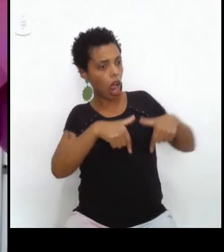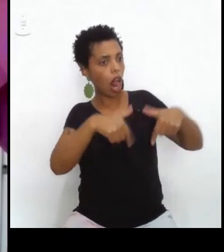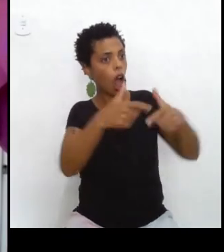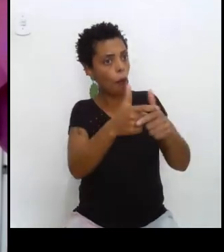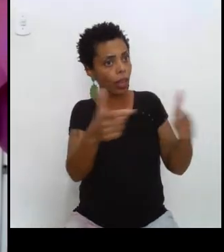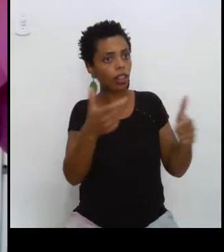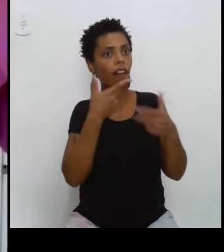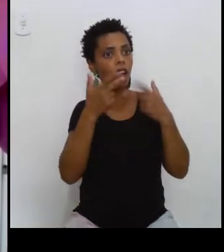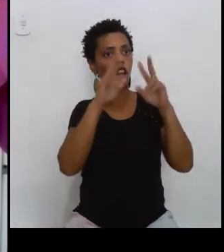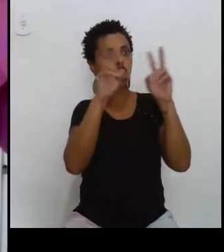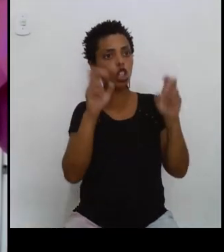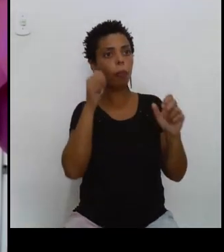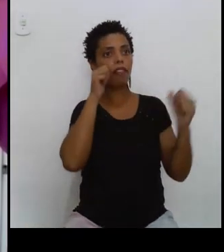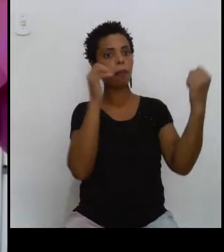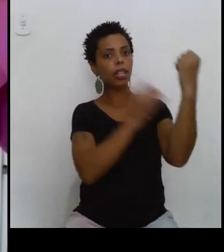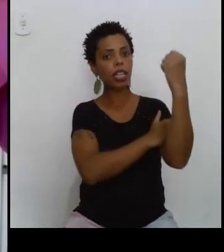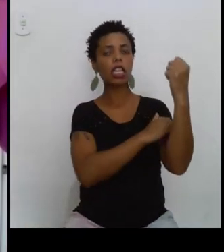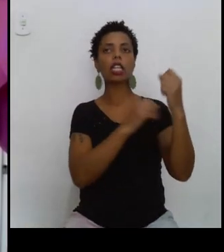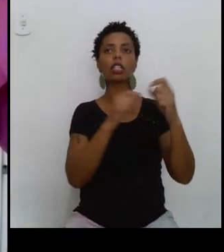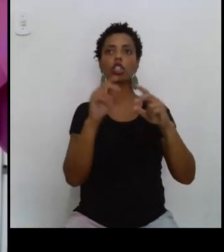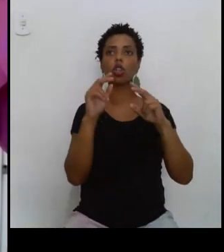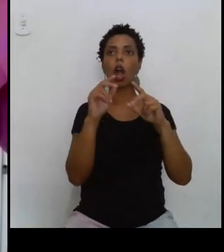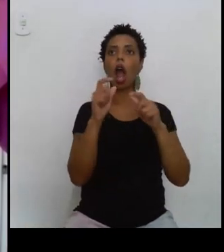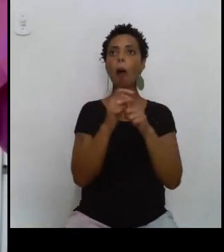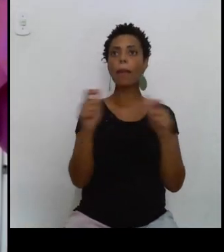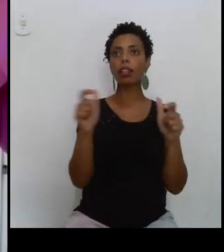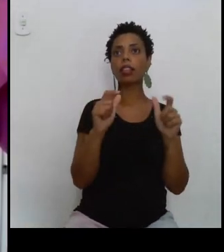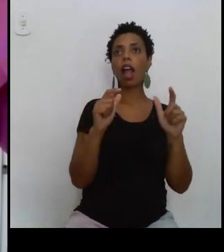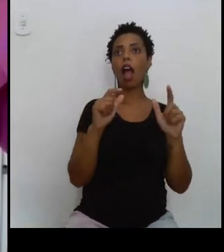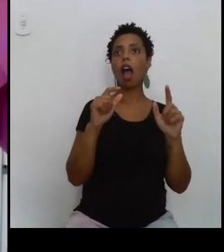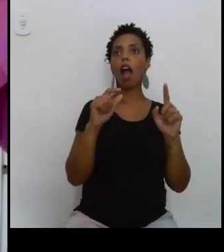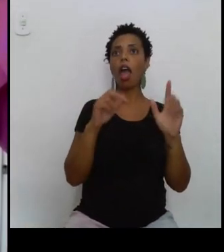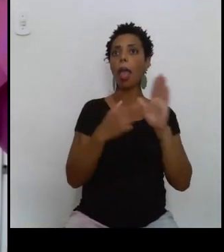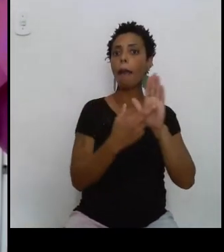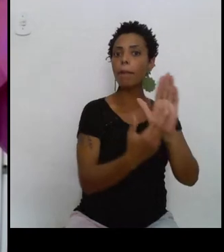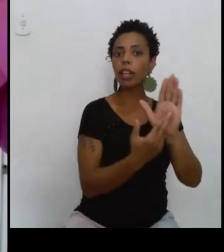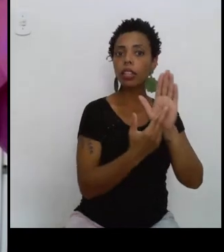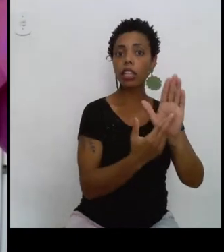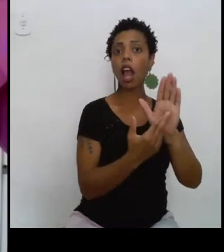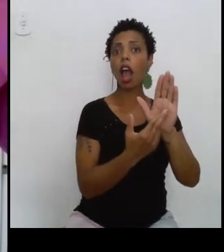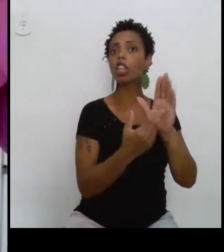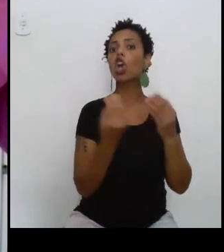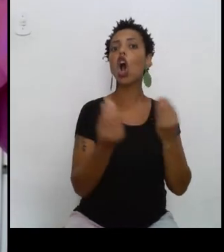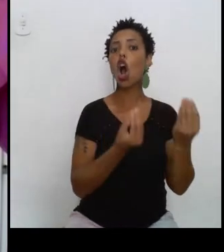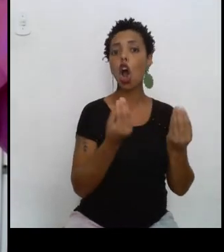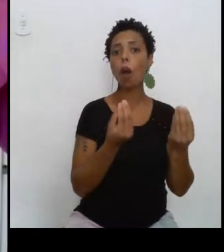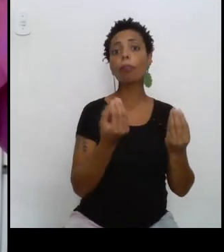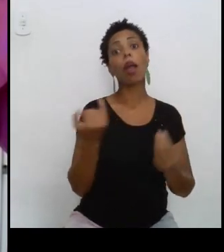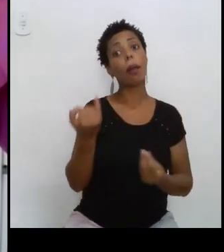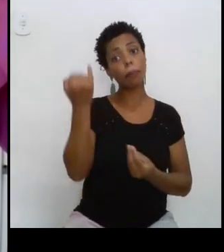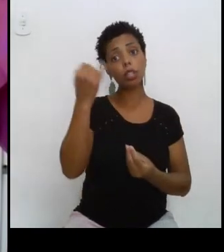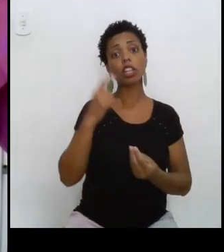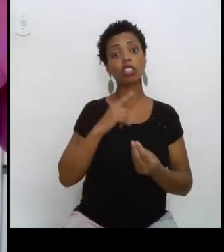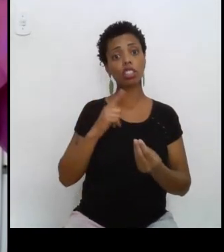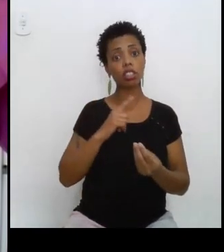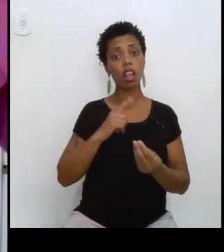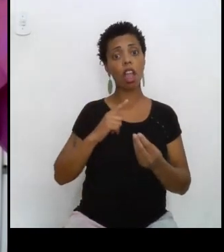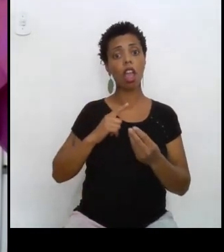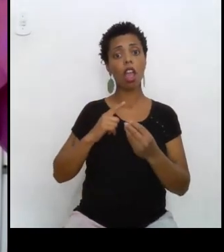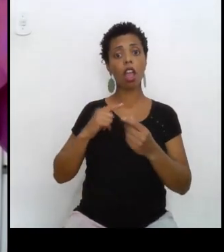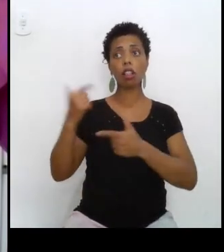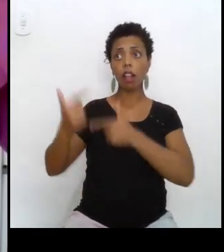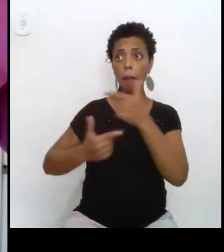300 as faltas a gente tem representatividade é fundamental que a gente teve obras que sejam criadas também e também